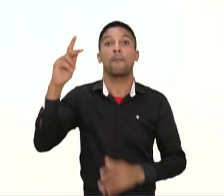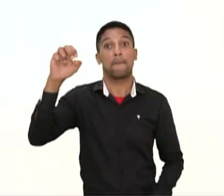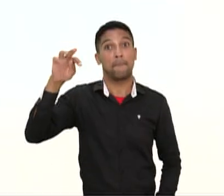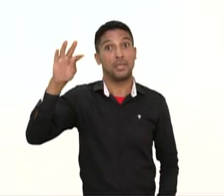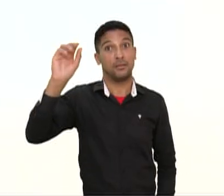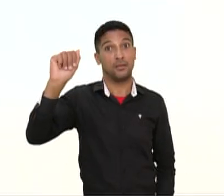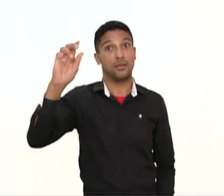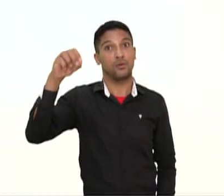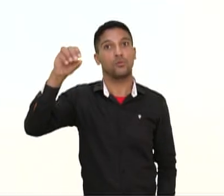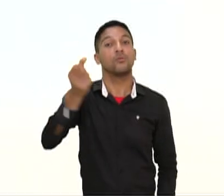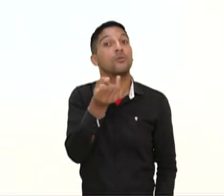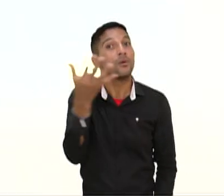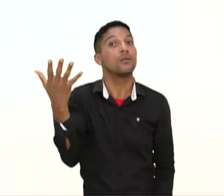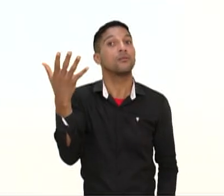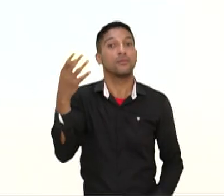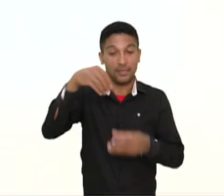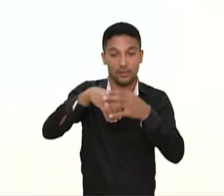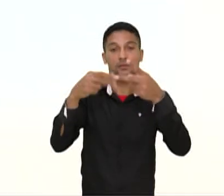internos.